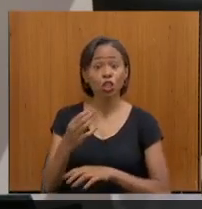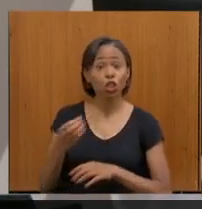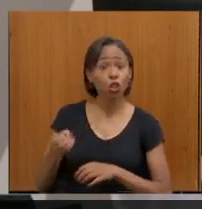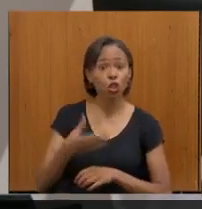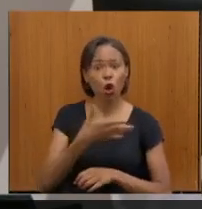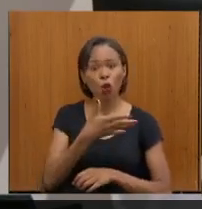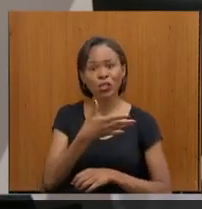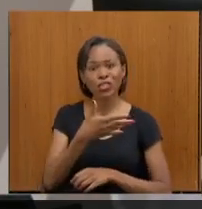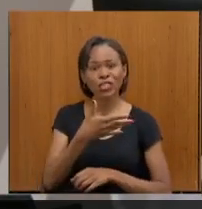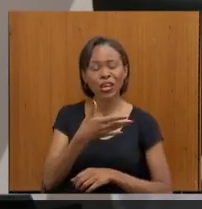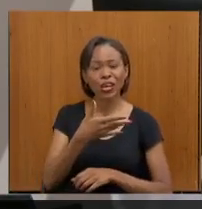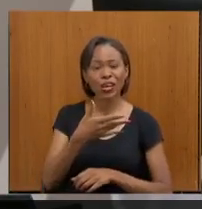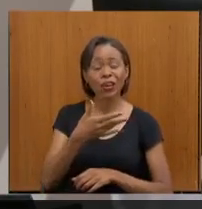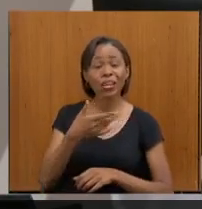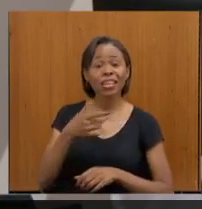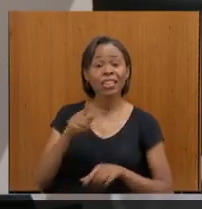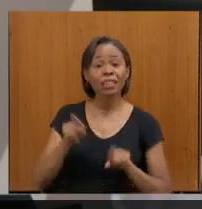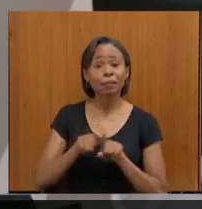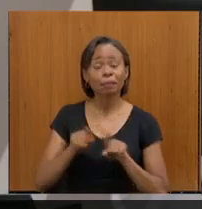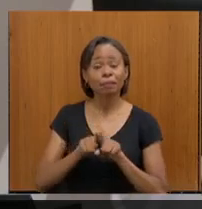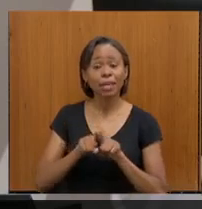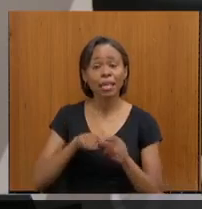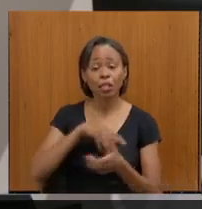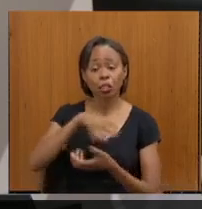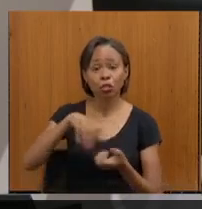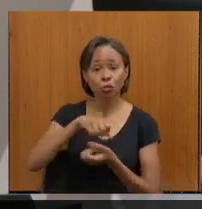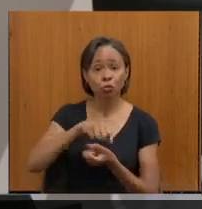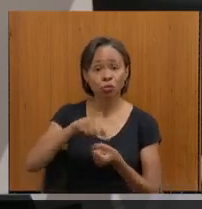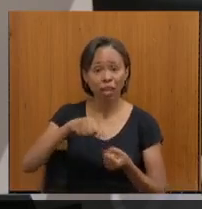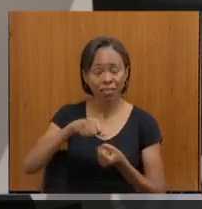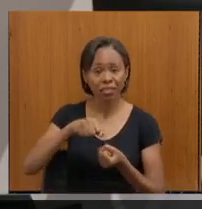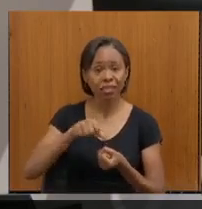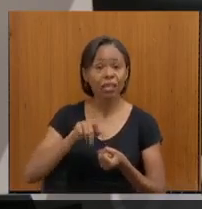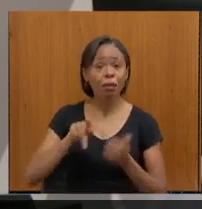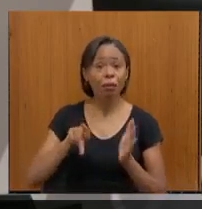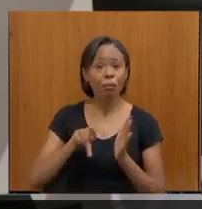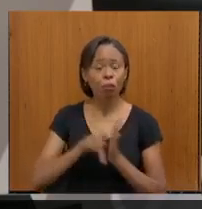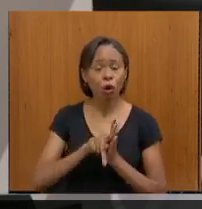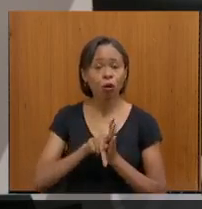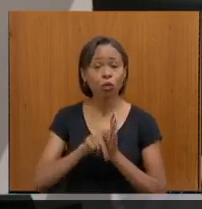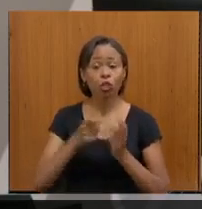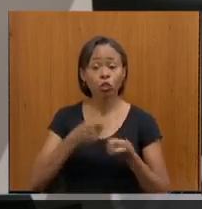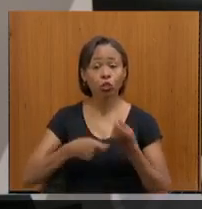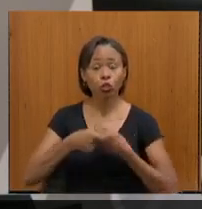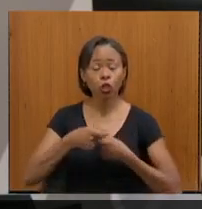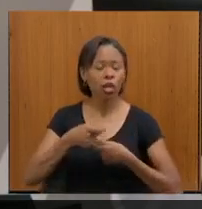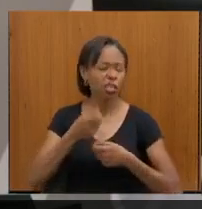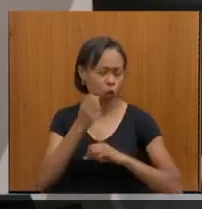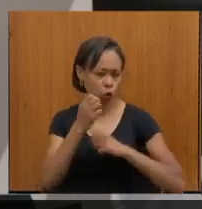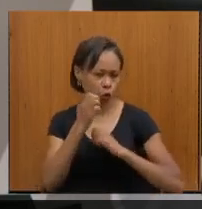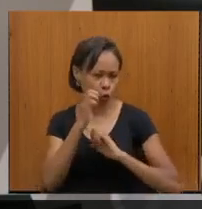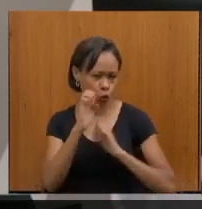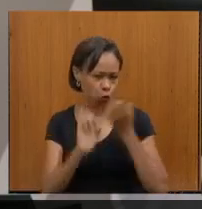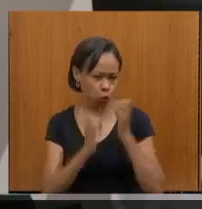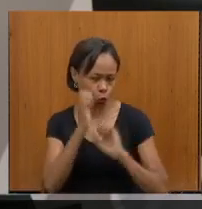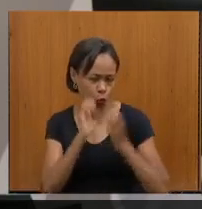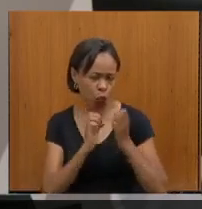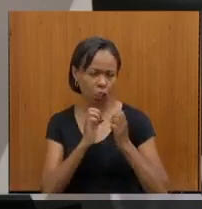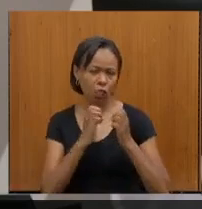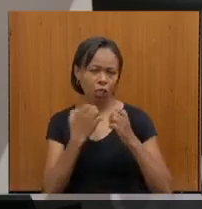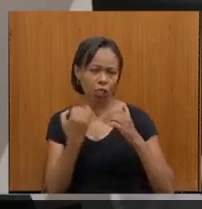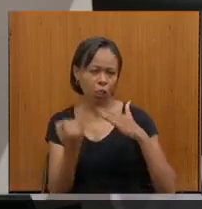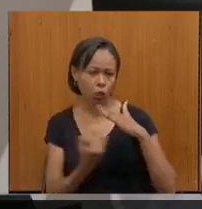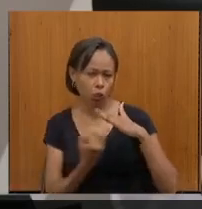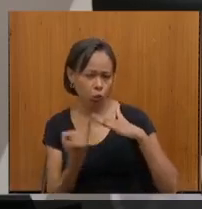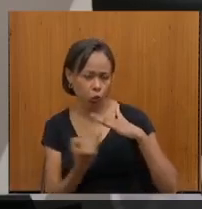sustentabilidade da Câmara de Comércio e indústria brasil-alemanha do Rio de Janeiro com o tema políticas de fomento